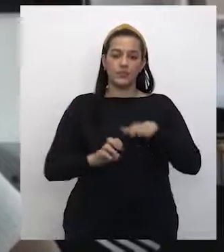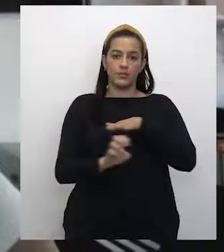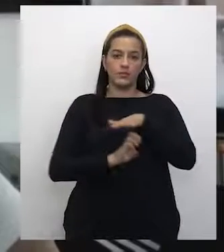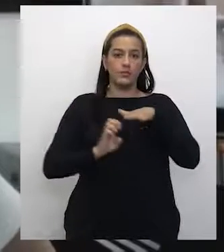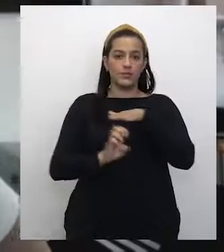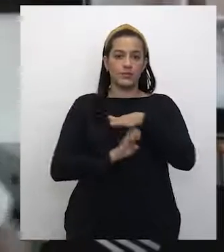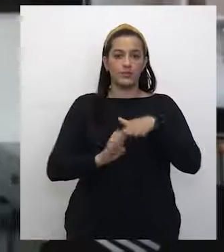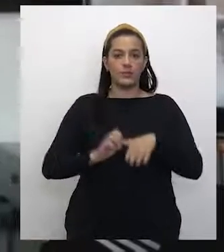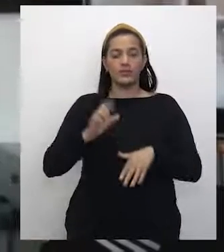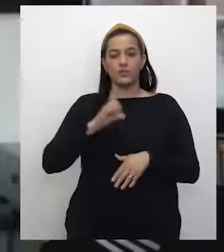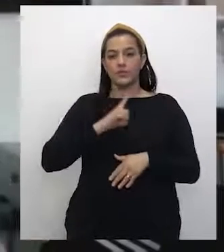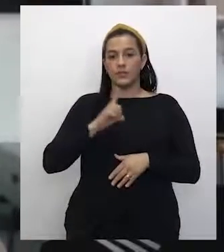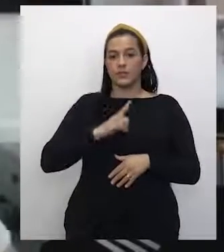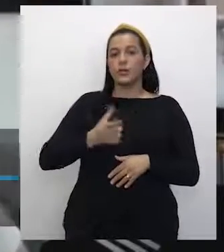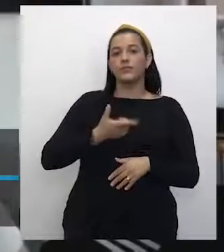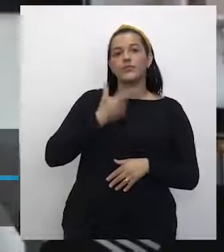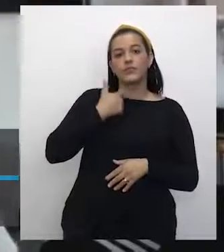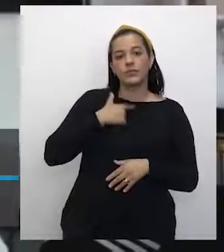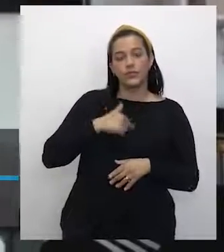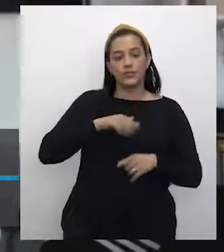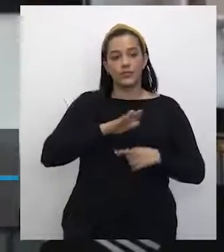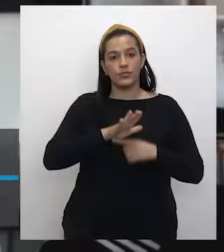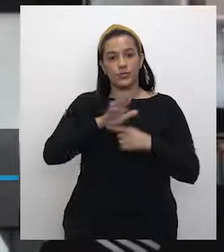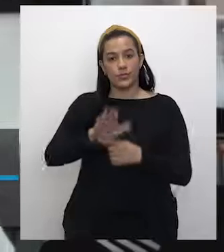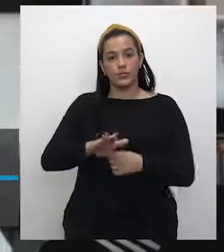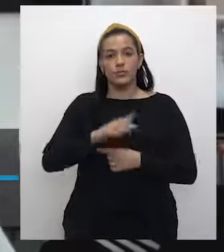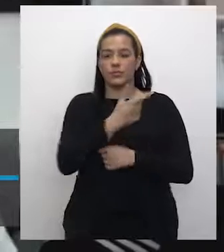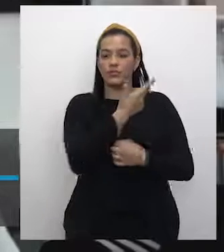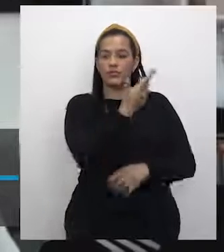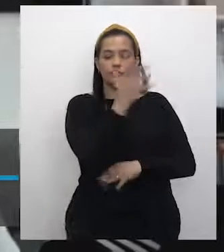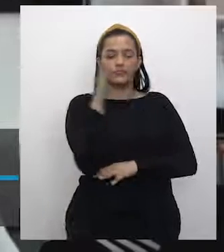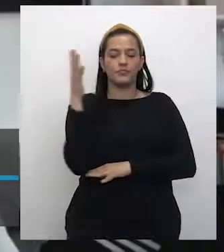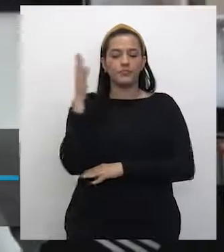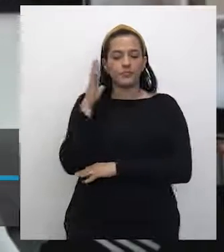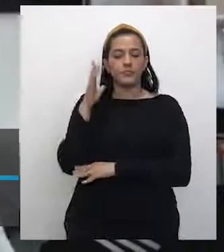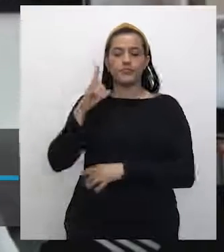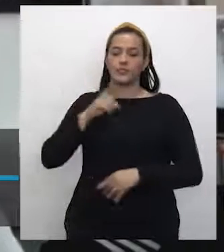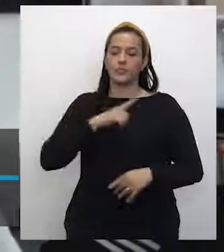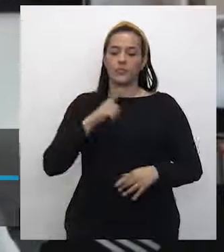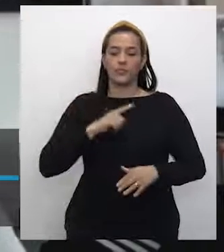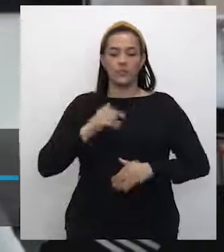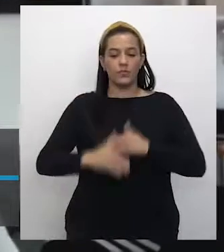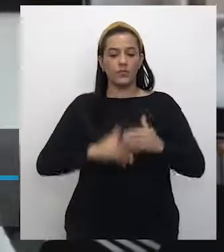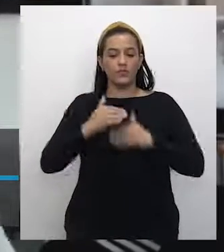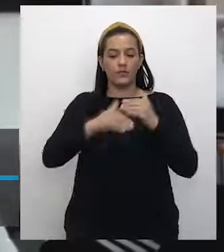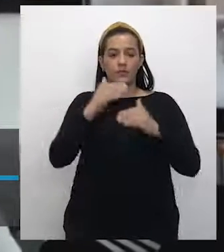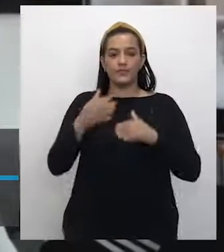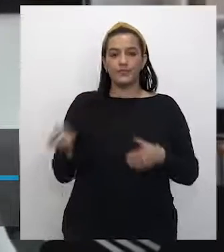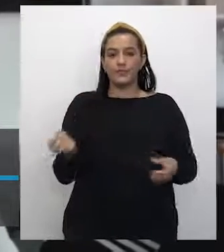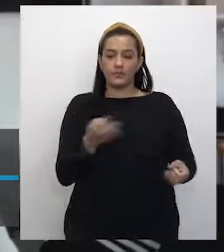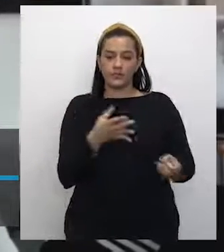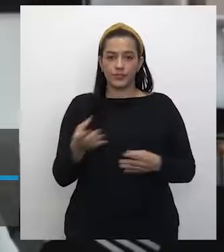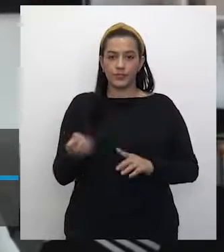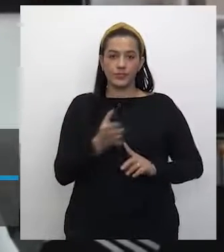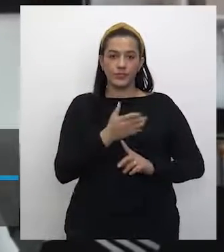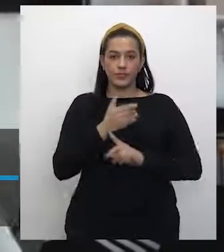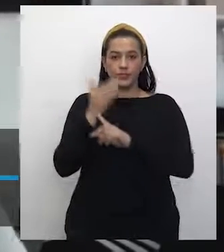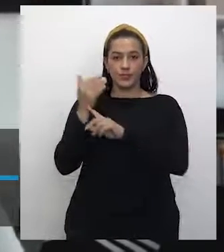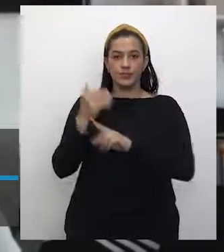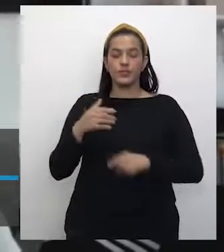essa vontade de ajudar no meio ambiente, de desenvolver novas tecnologias, de